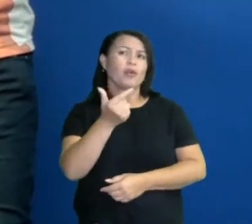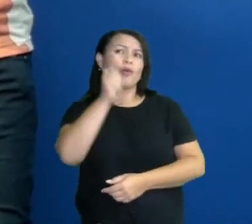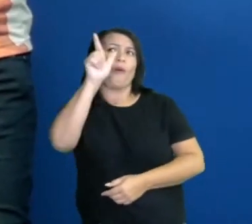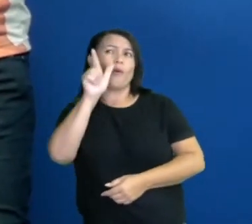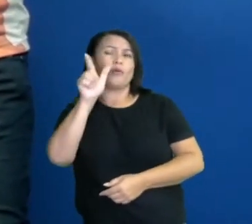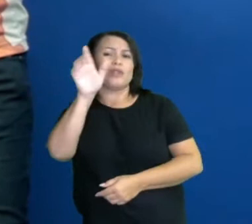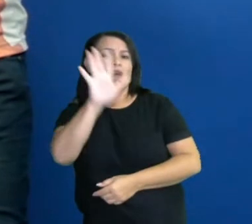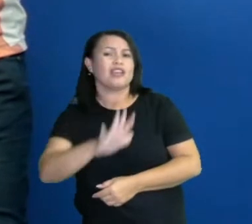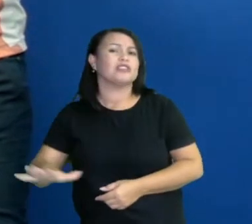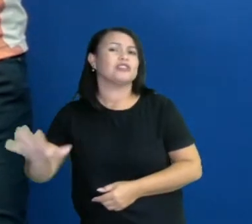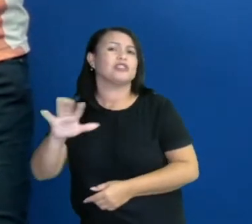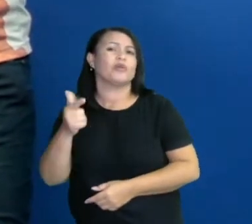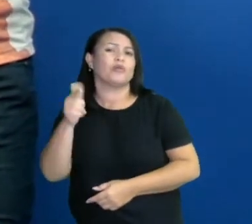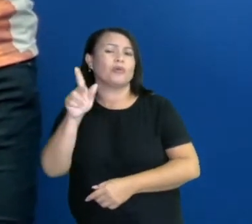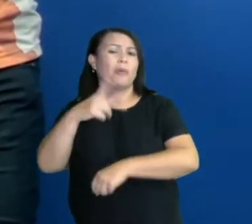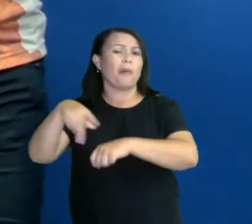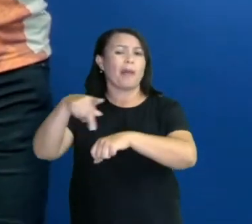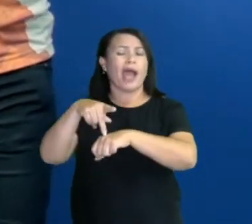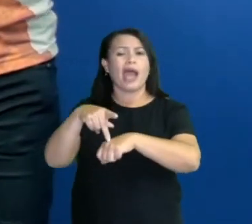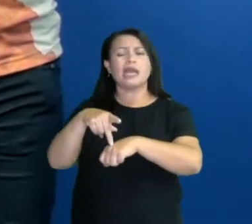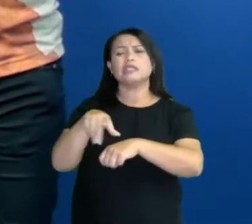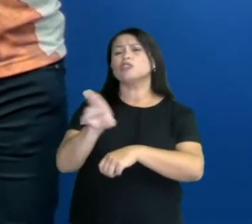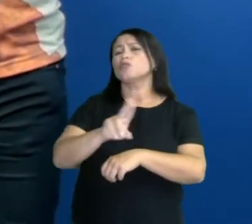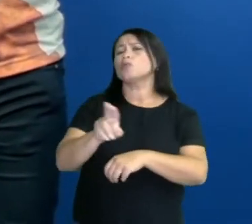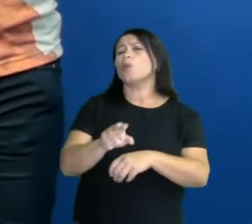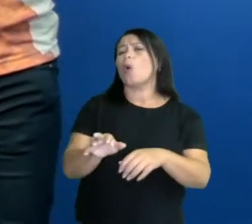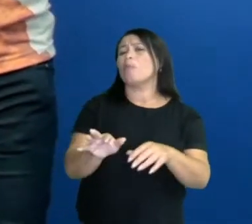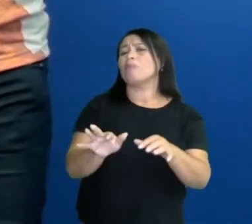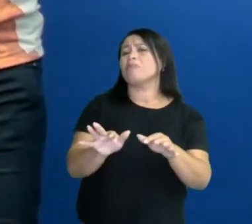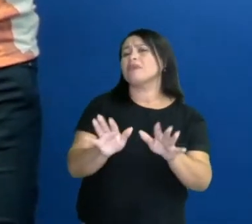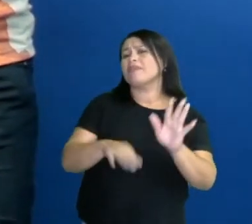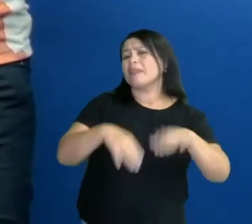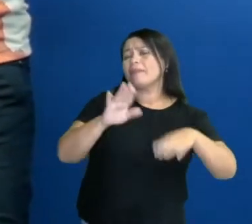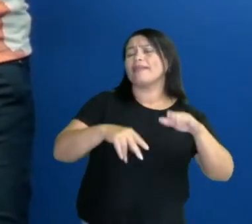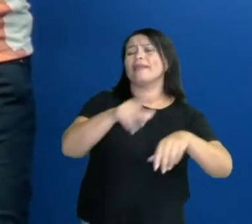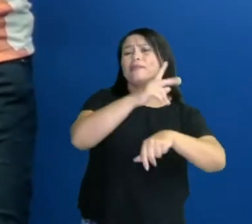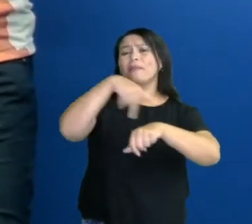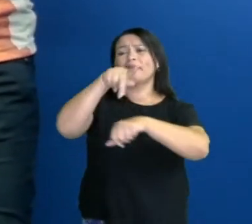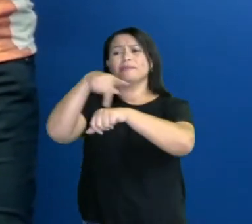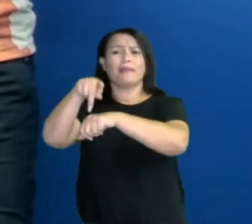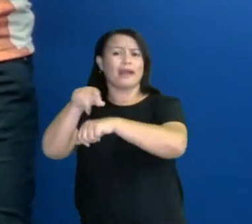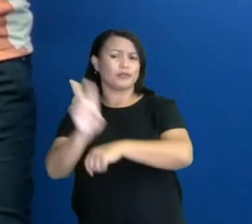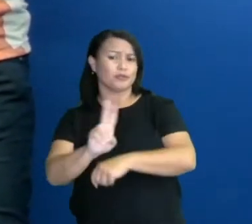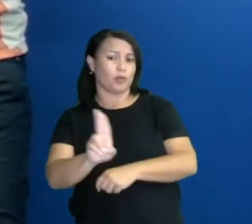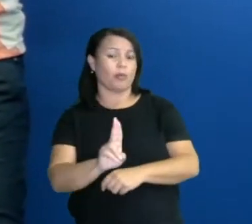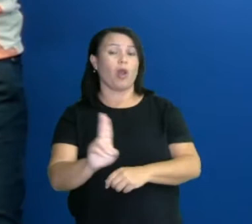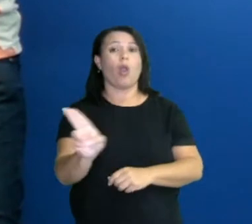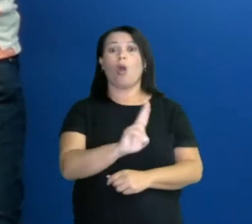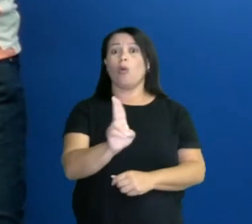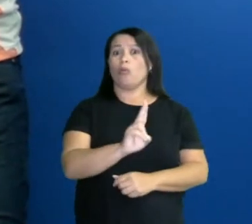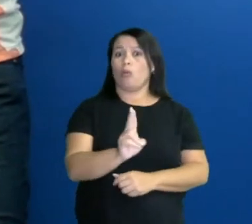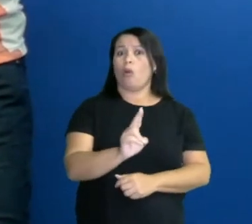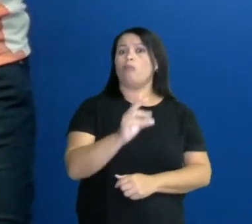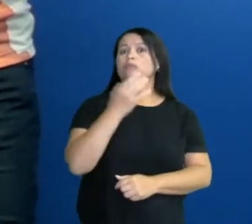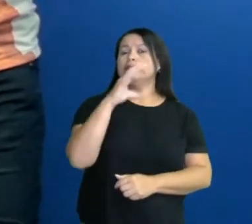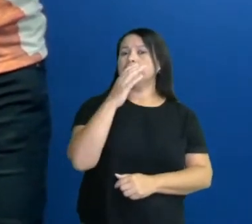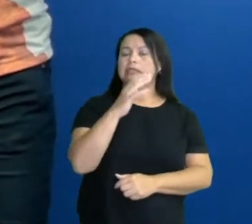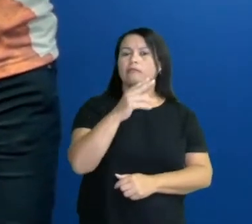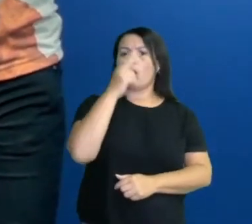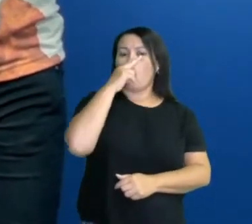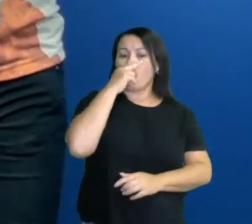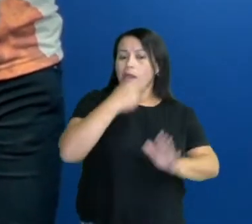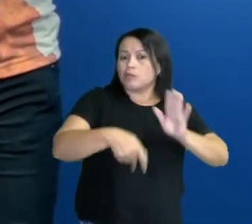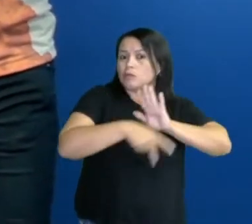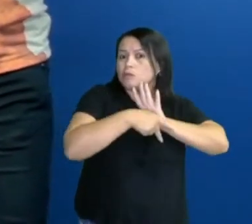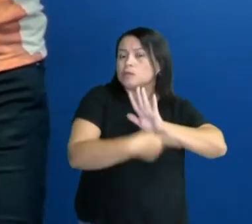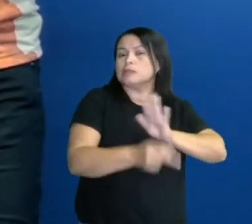outra região do país. E o nome comum pode ir variando de país em país. Mas o nome científico não, o nome científico é sempre o mesmo. E onde